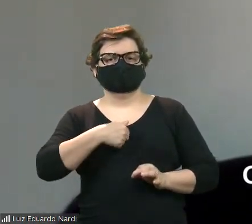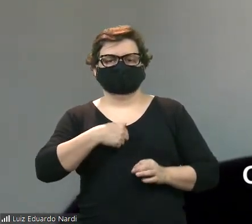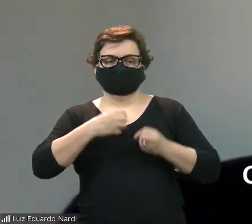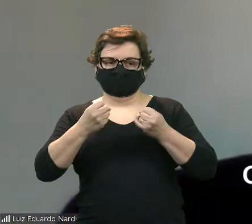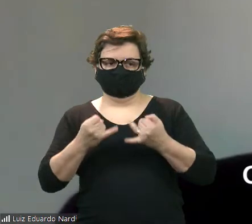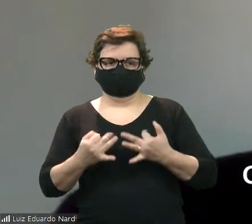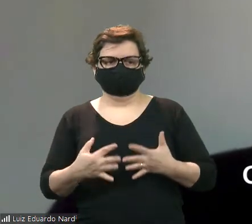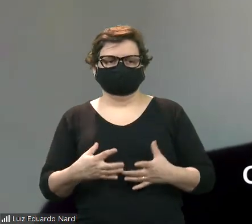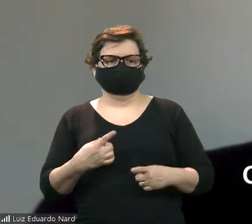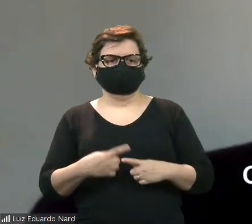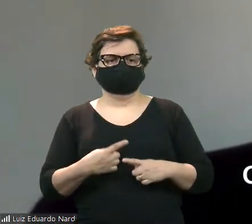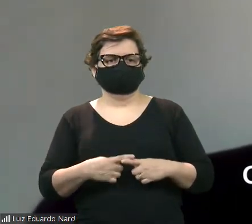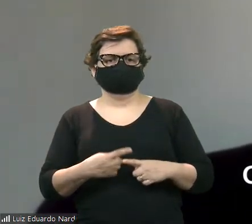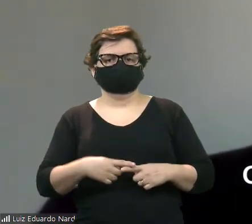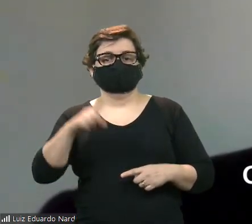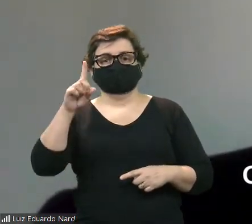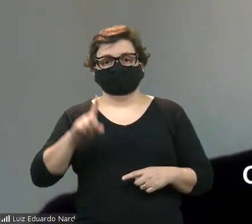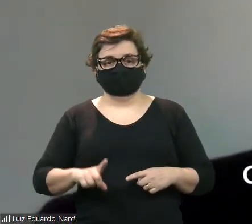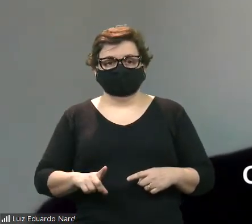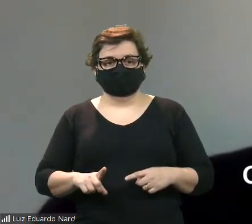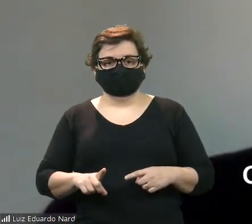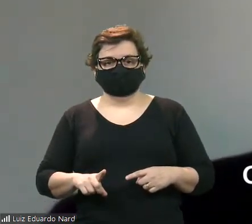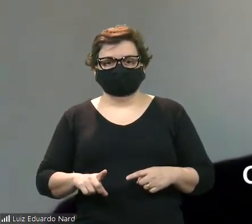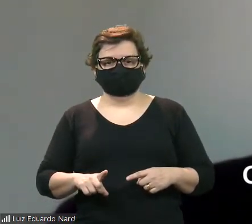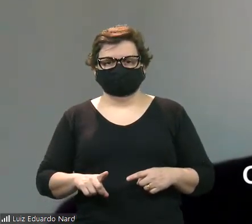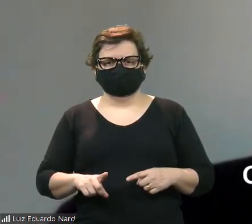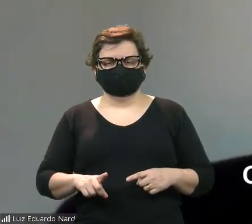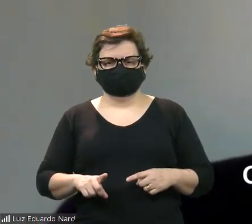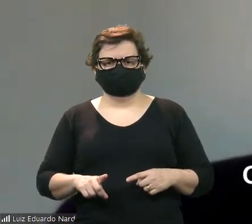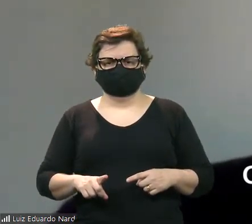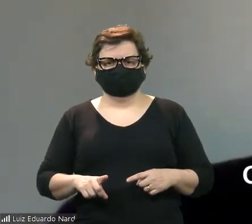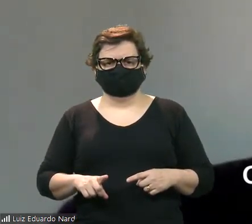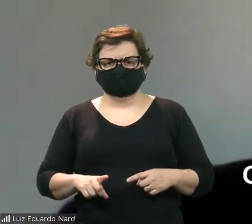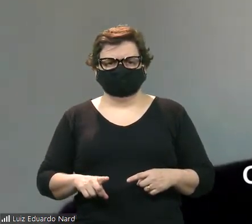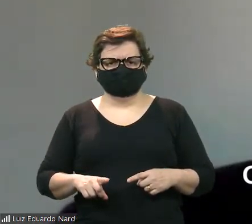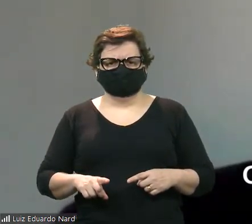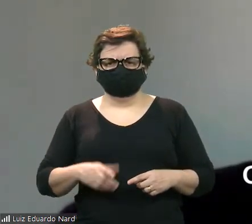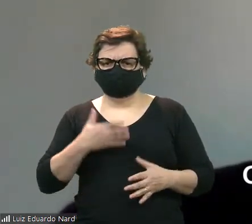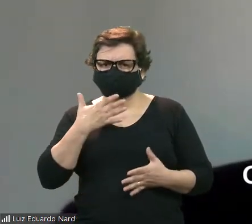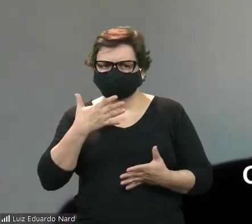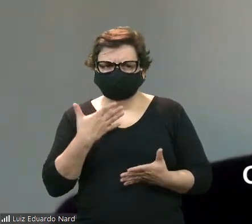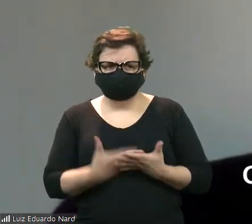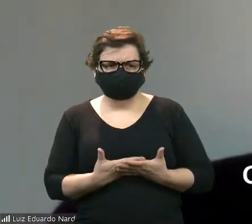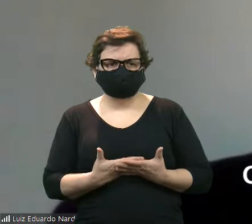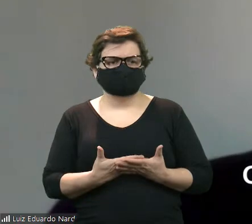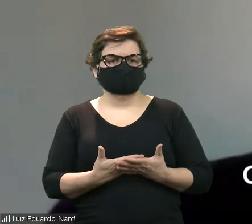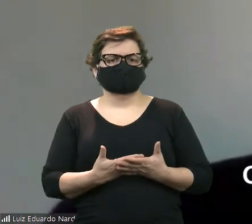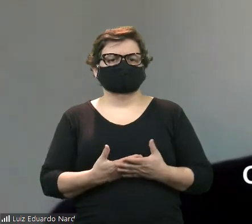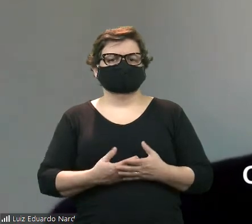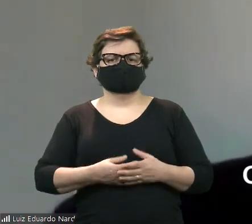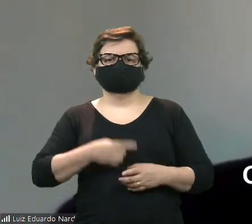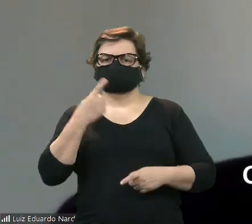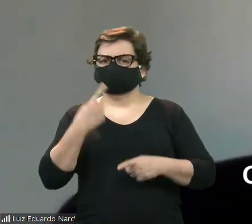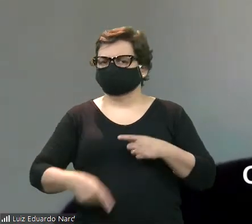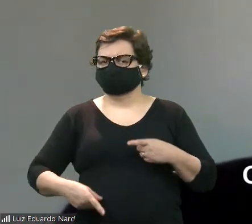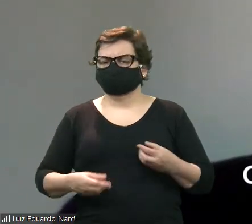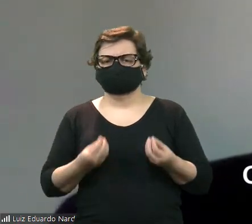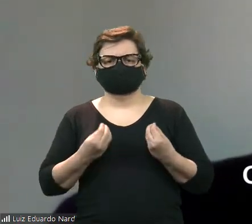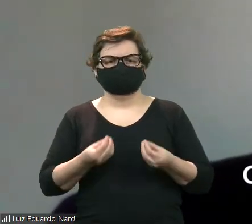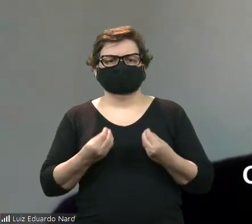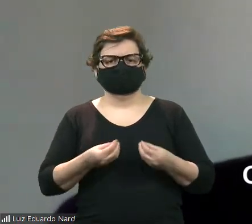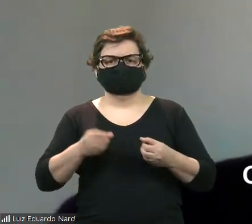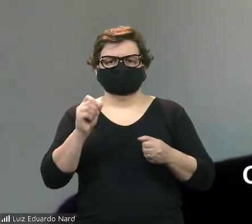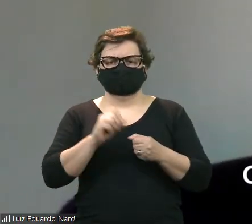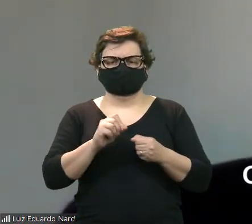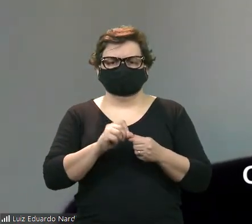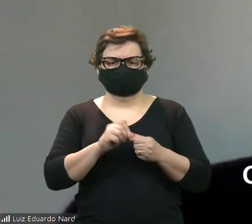explicar. Trata-se de uma excrescência. Não há como concentrar na